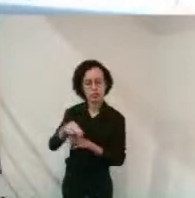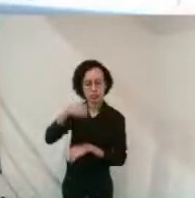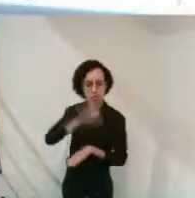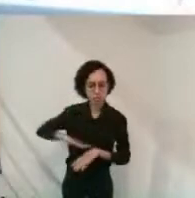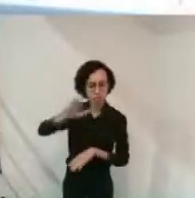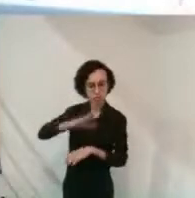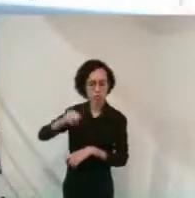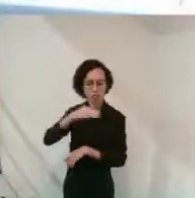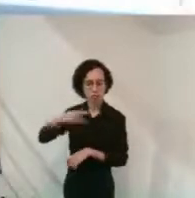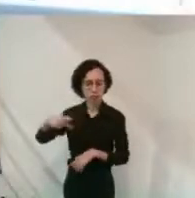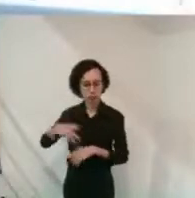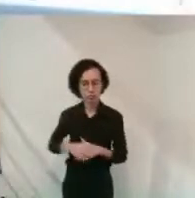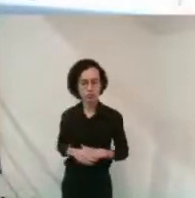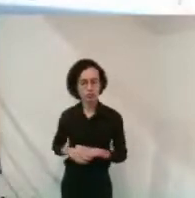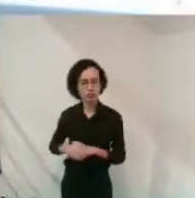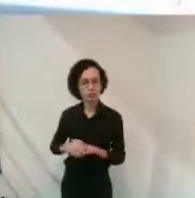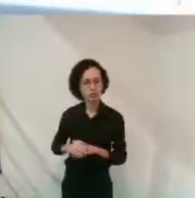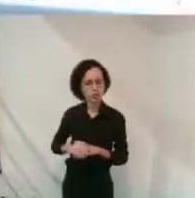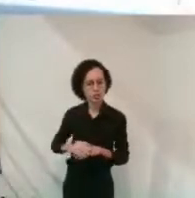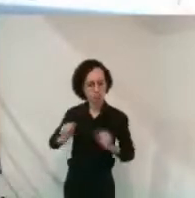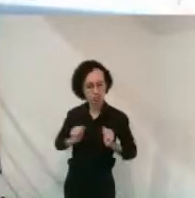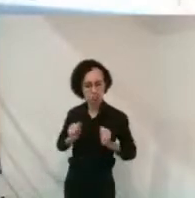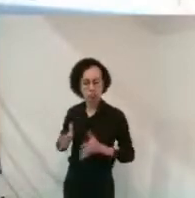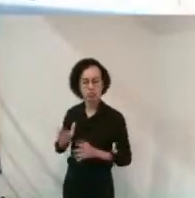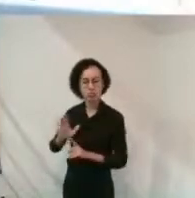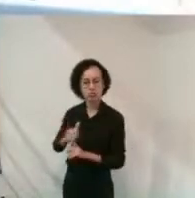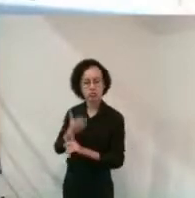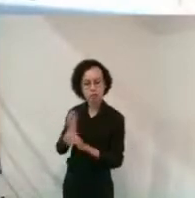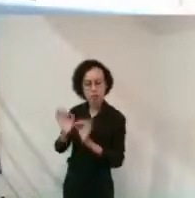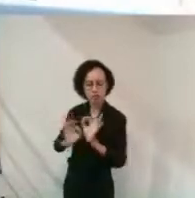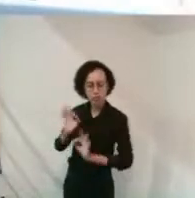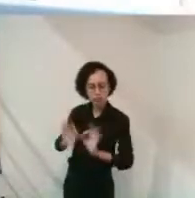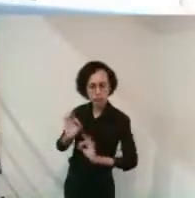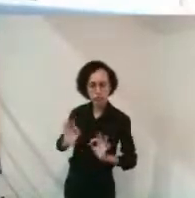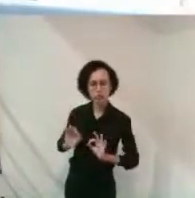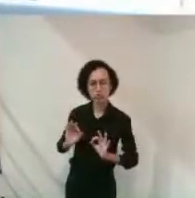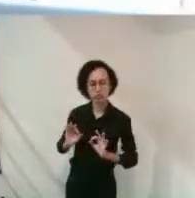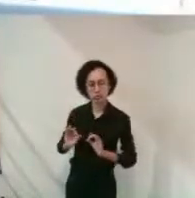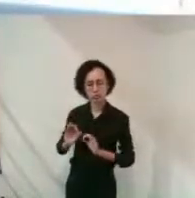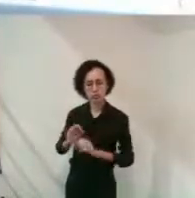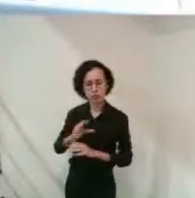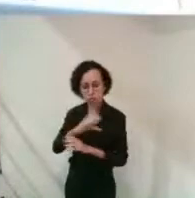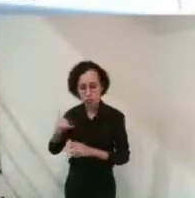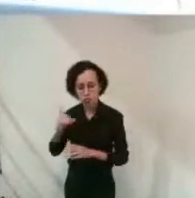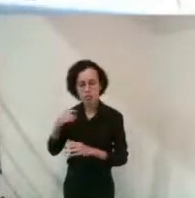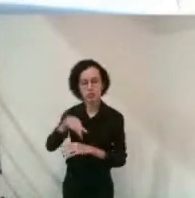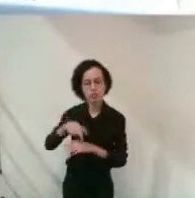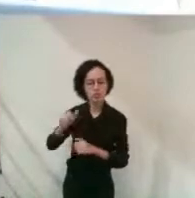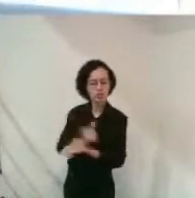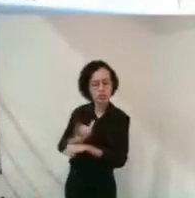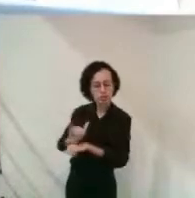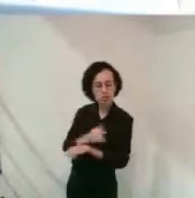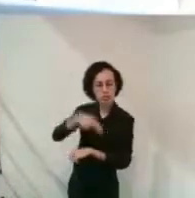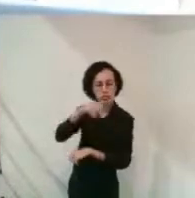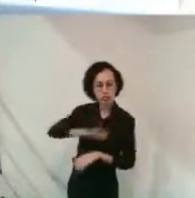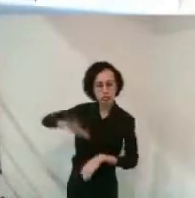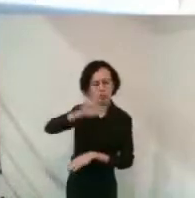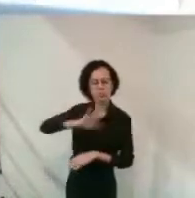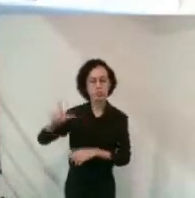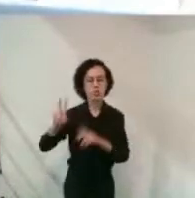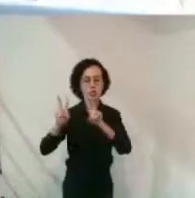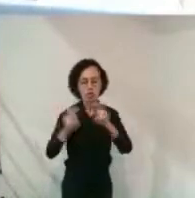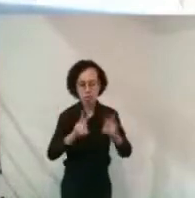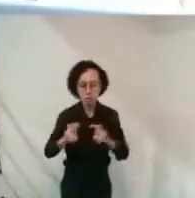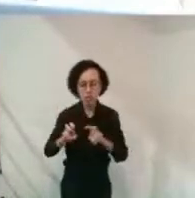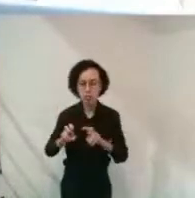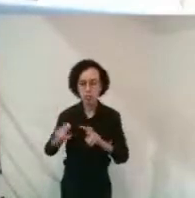Público pela brilhante iniciativa de tentar coordenar essa estratégia nacional num tema que é tão